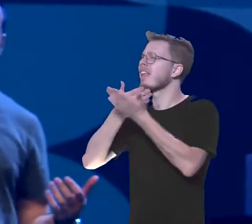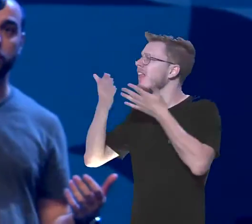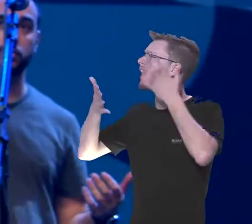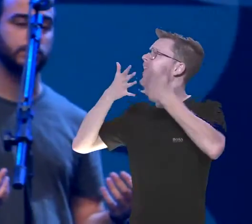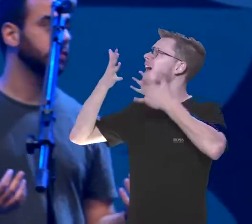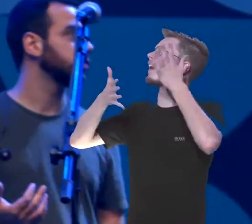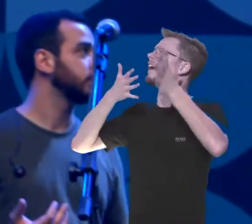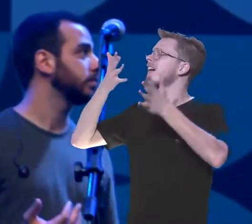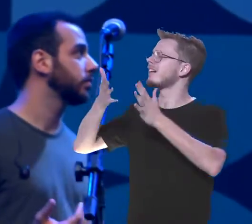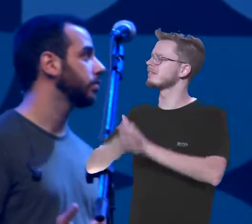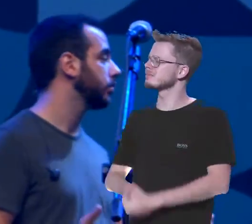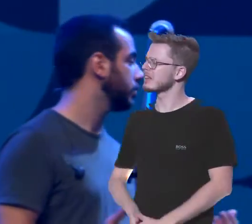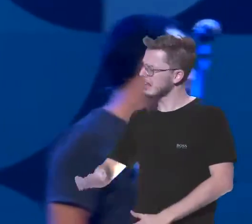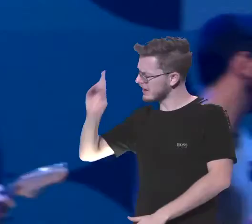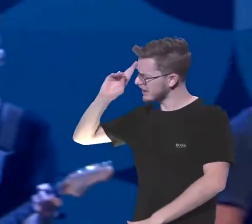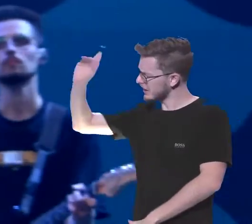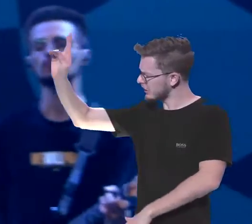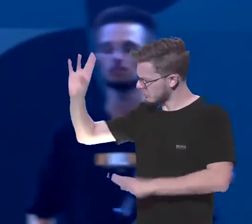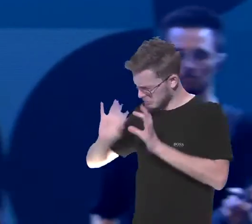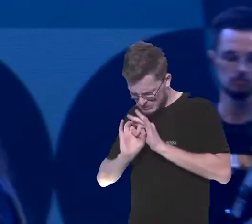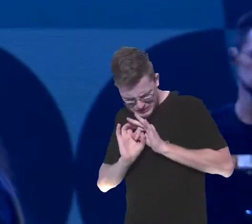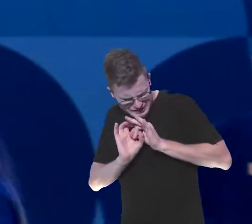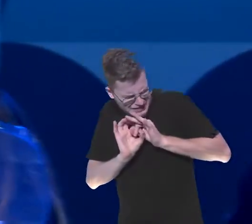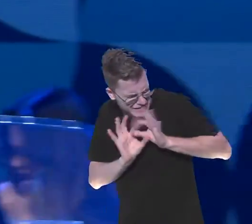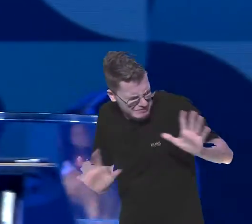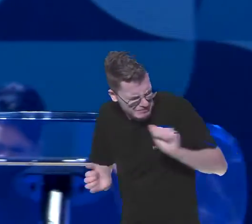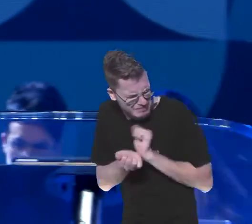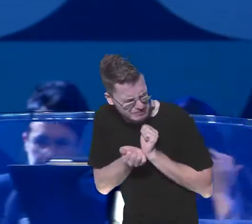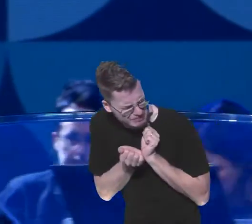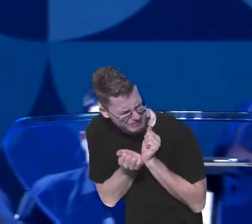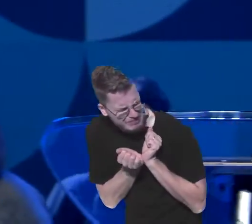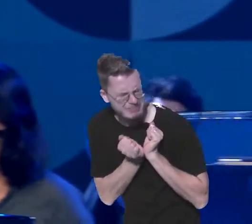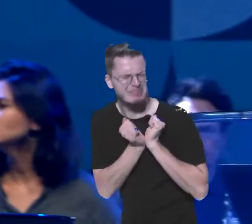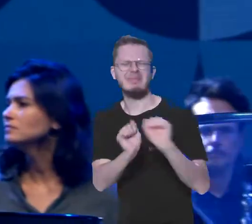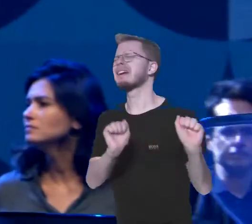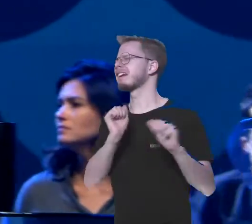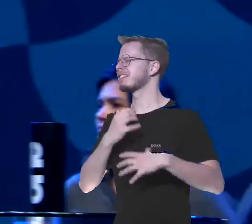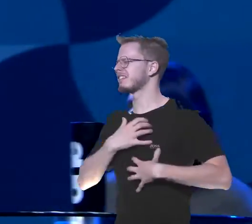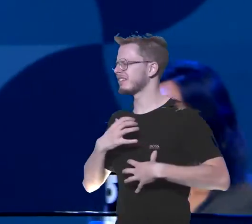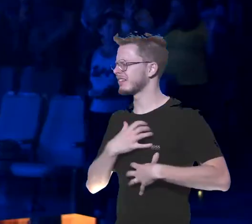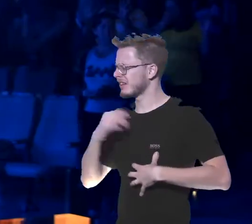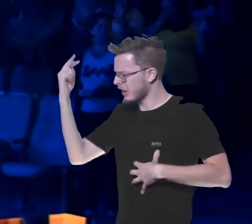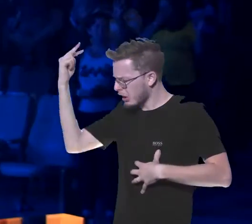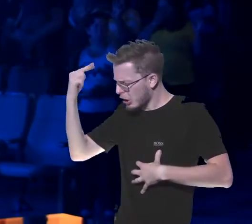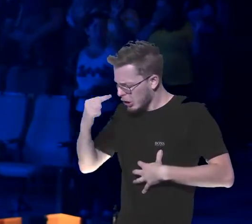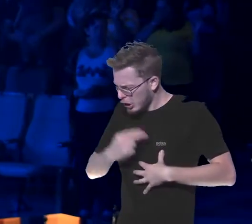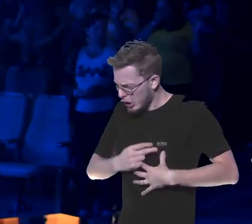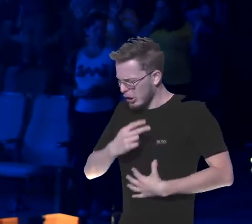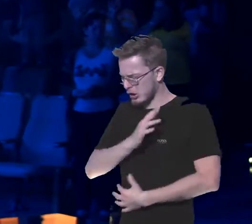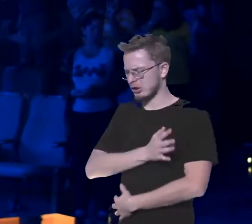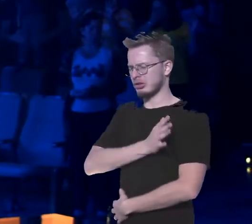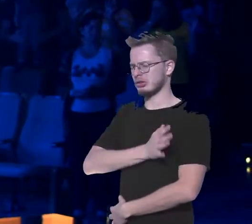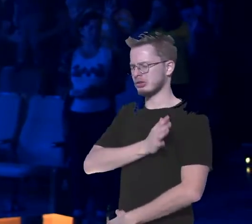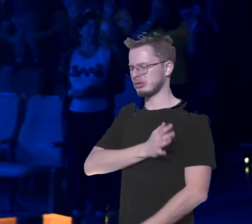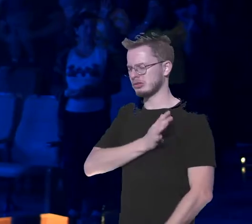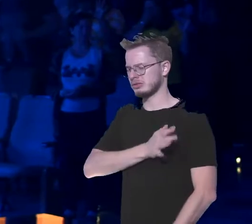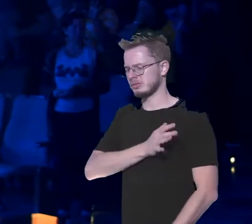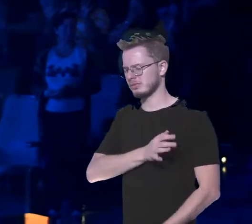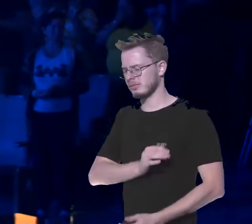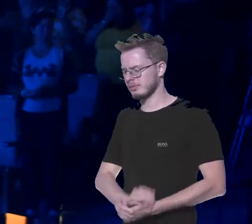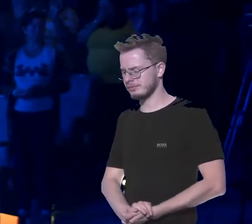Jesus, comece a pedir: Senhor, me liberta desse sentimento, Senhor. Sonda o meu coração, Deus.